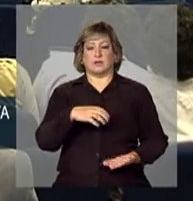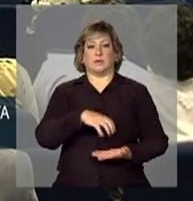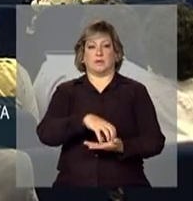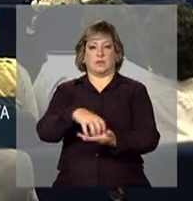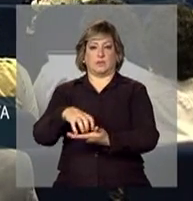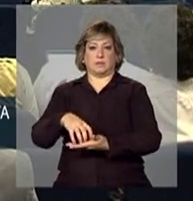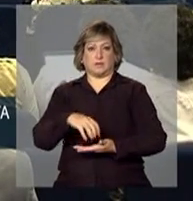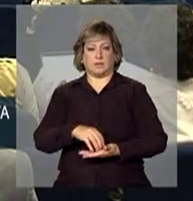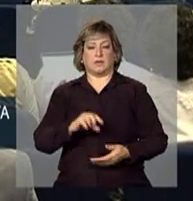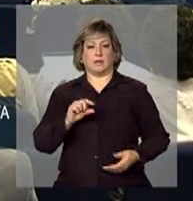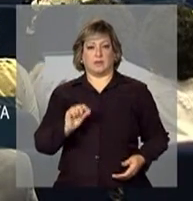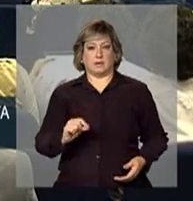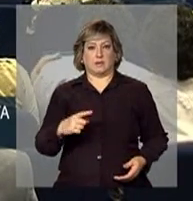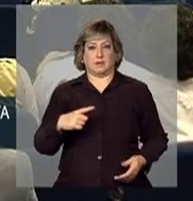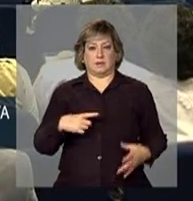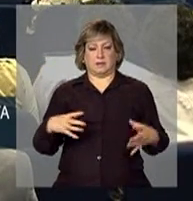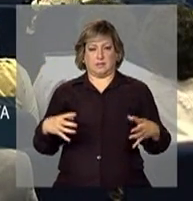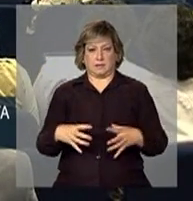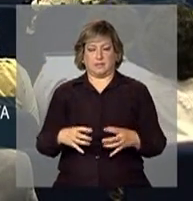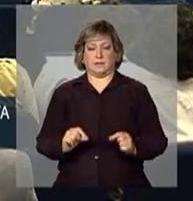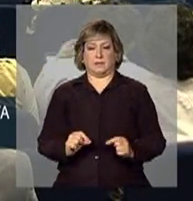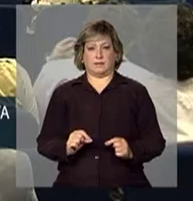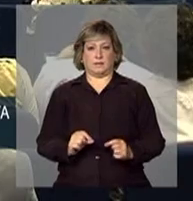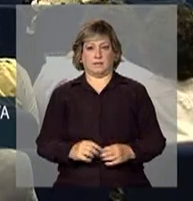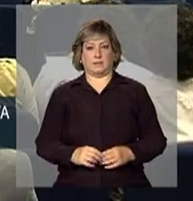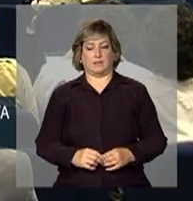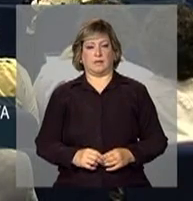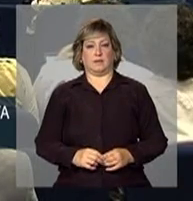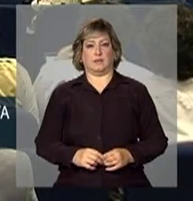ministro Gilson Dippe,